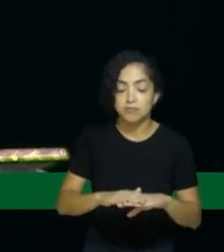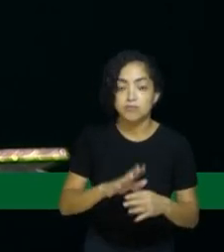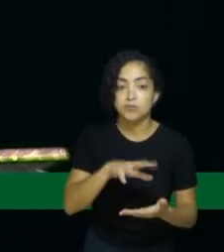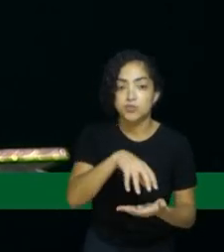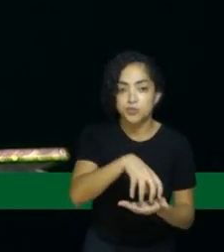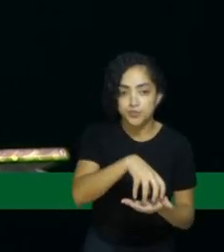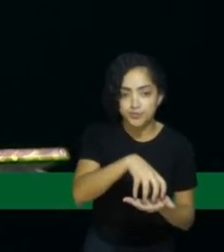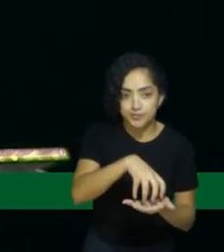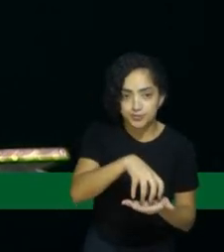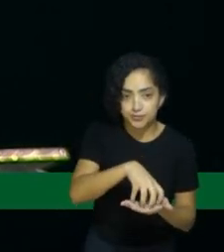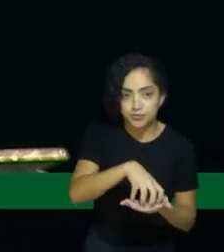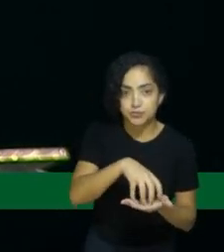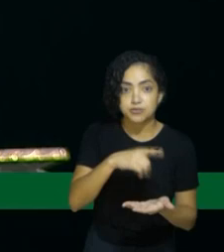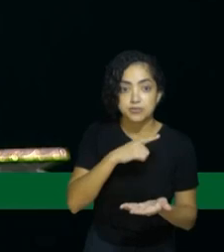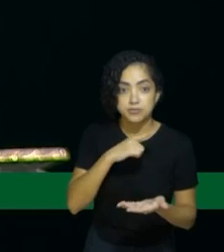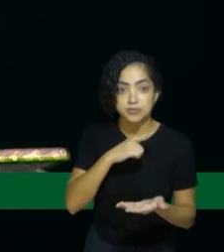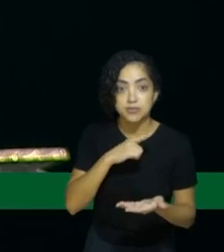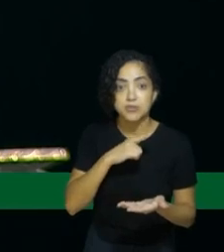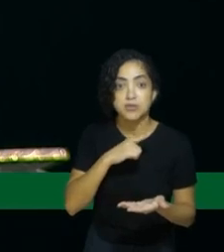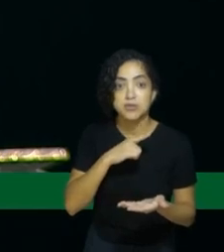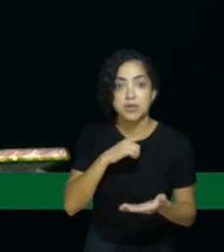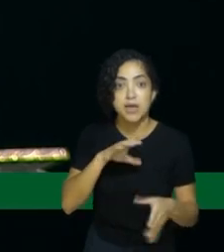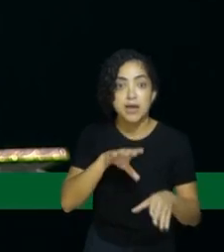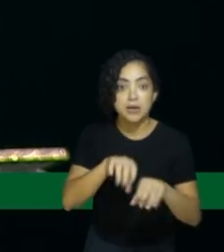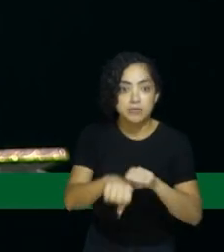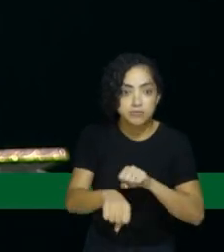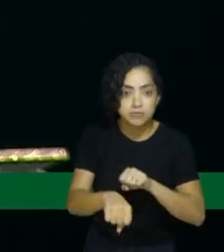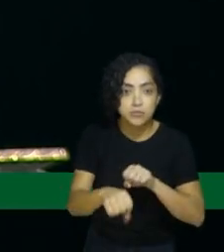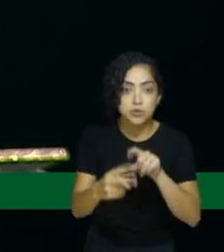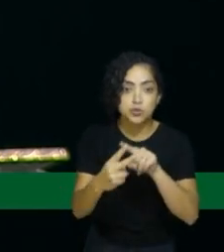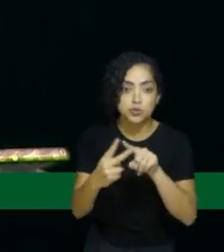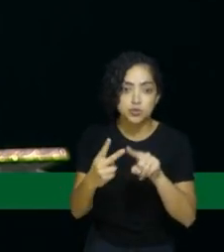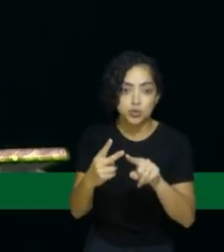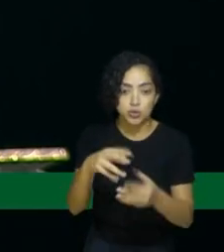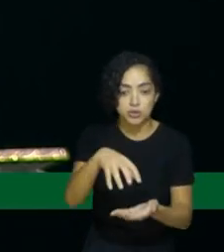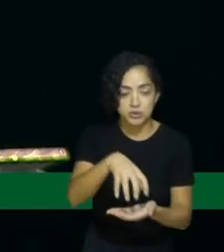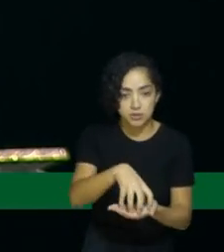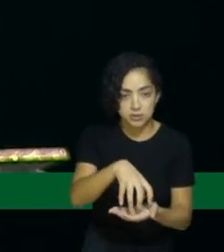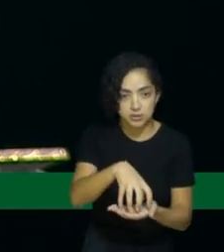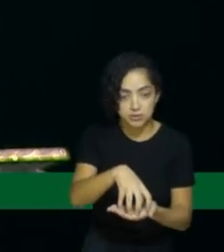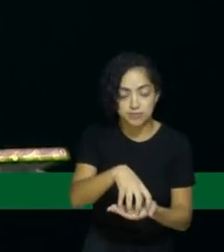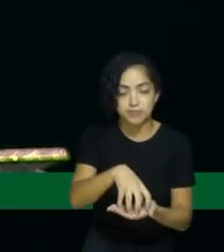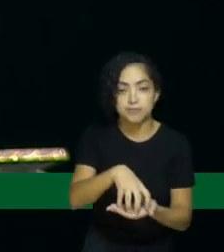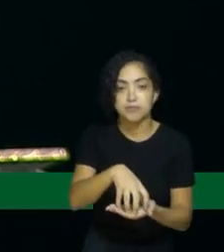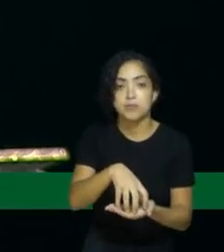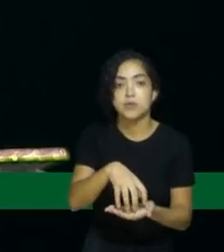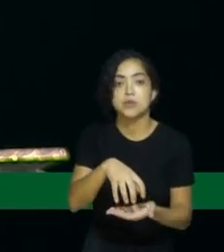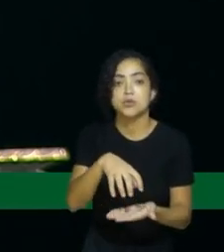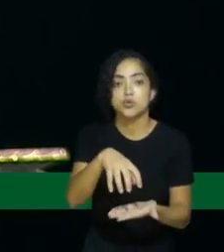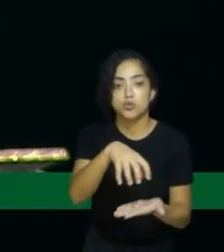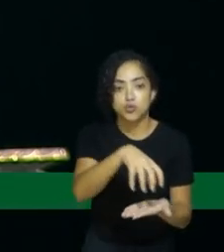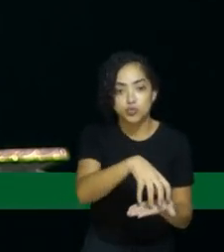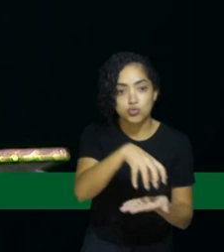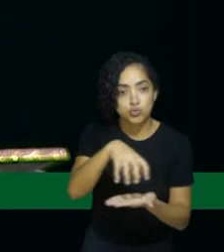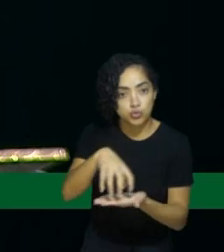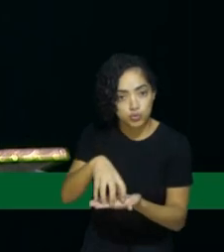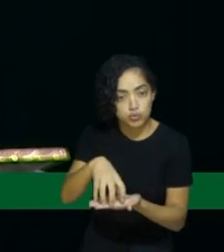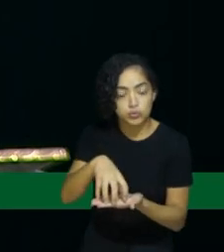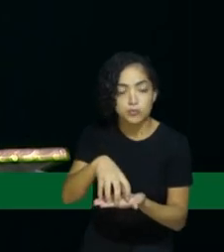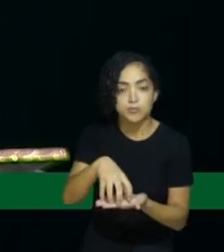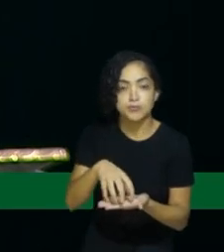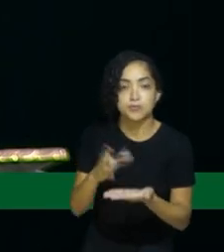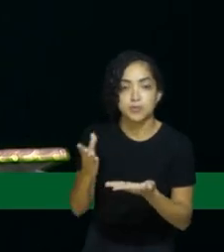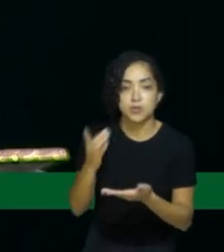nós vamos ter ainda esse ano a formação de dois novos núcleos dentro da nossa instituição Deputado Egídio